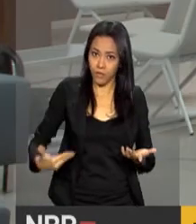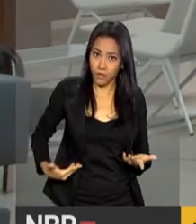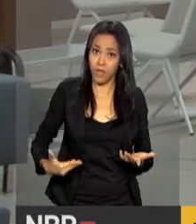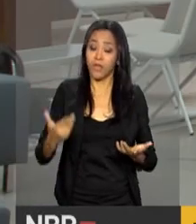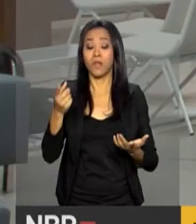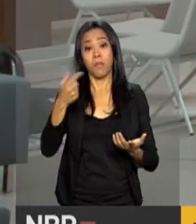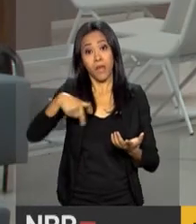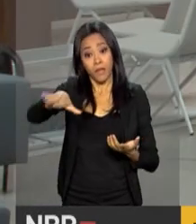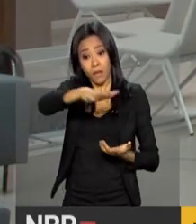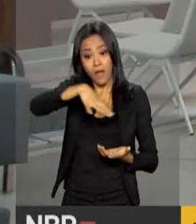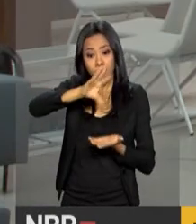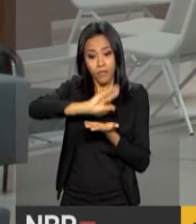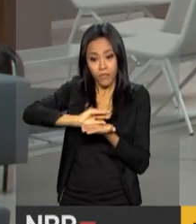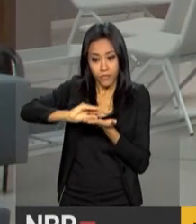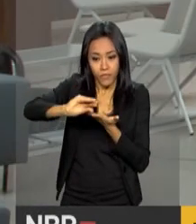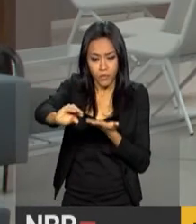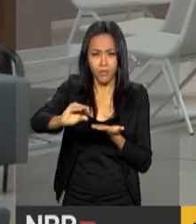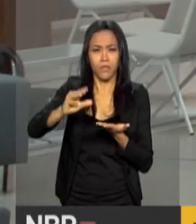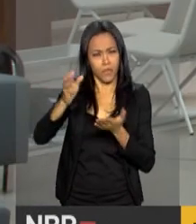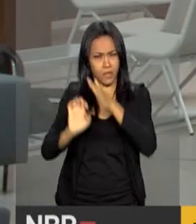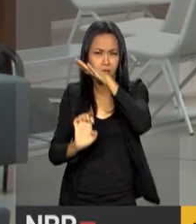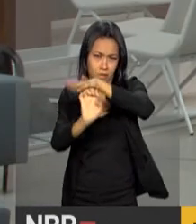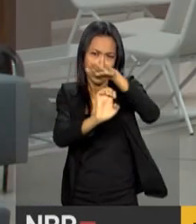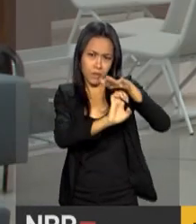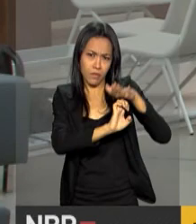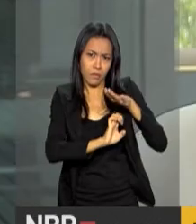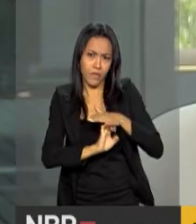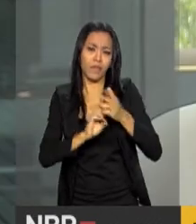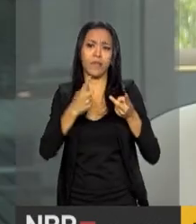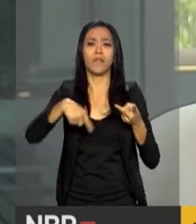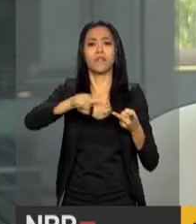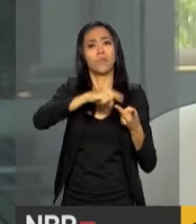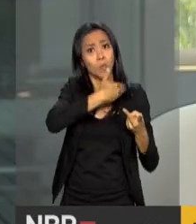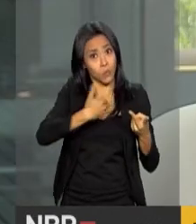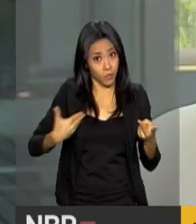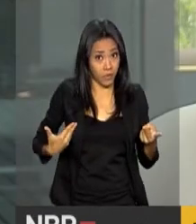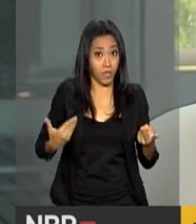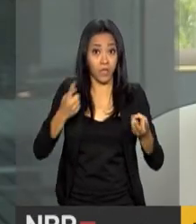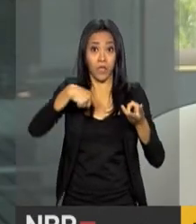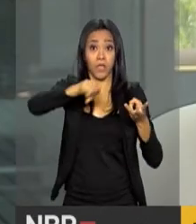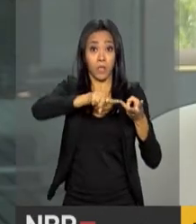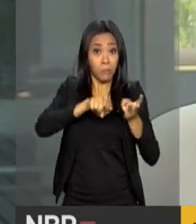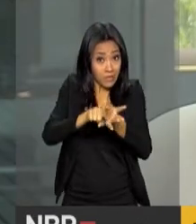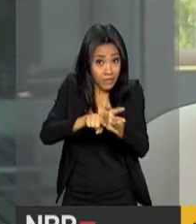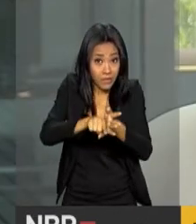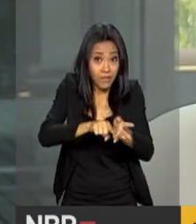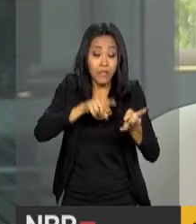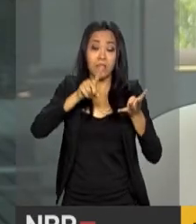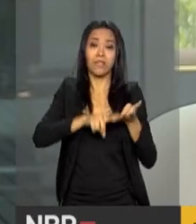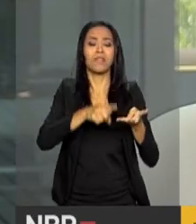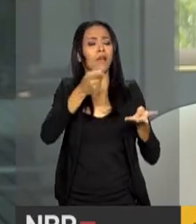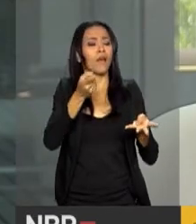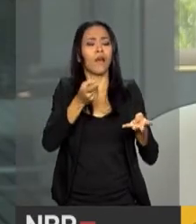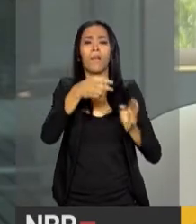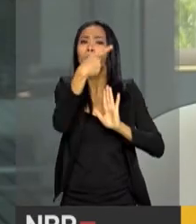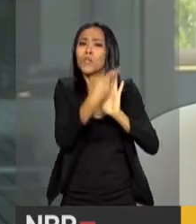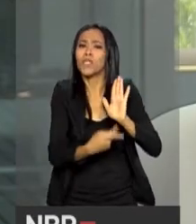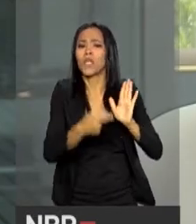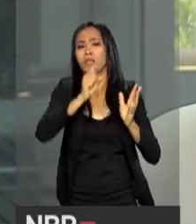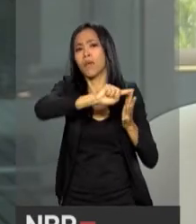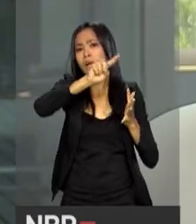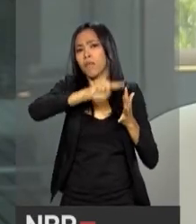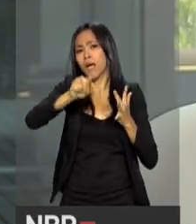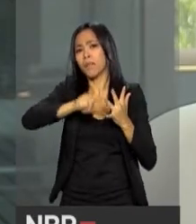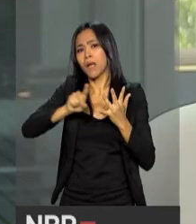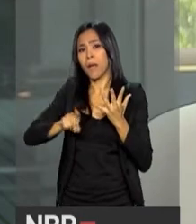investimento no setor privado investimento público para os estudos e pesquisas para o levantamento de projetos eu sou